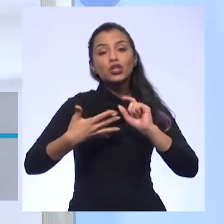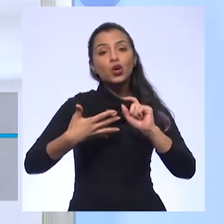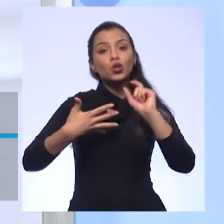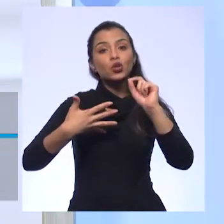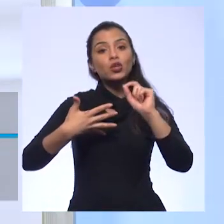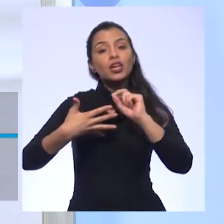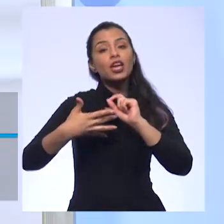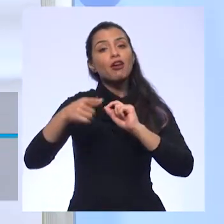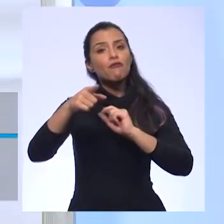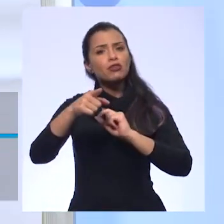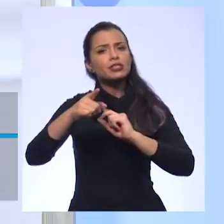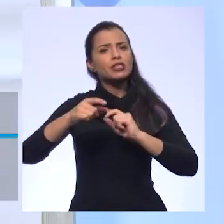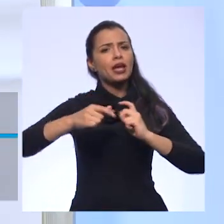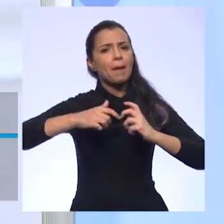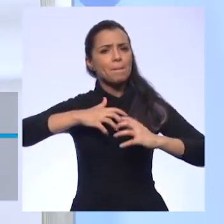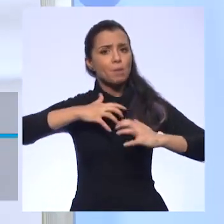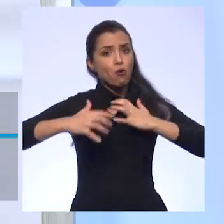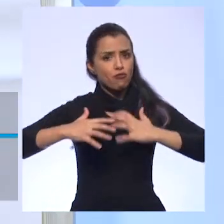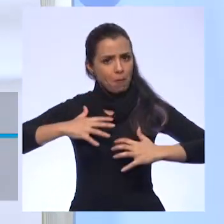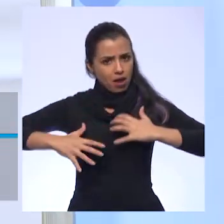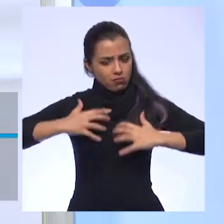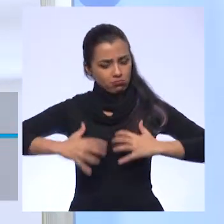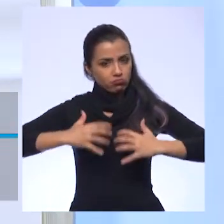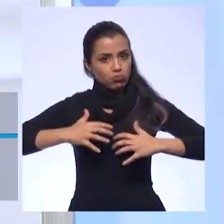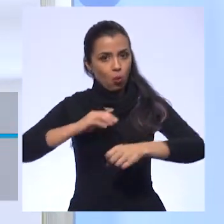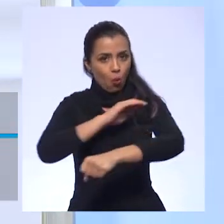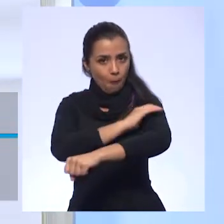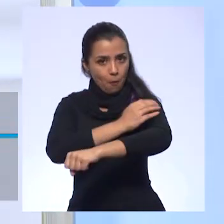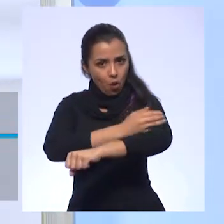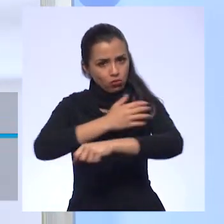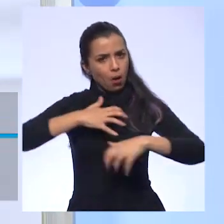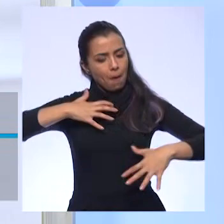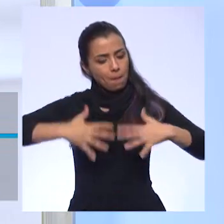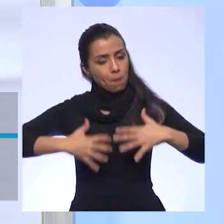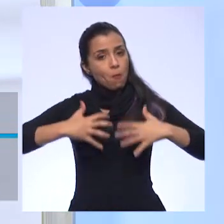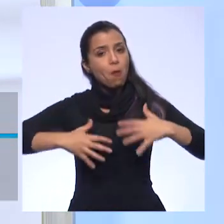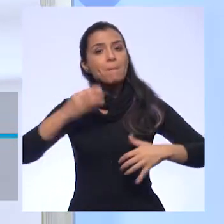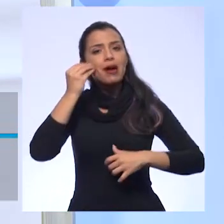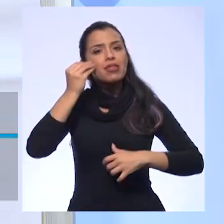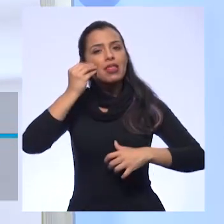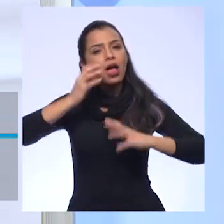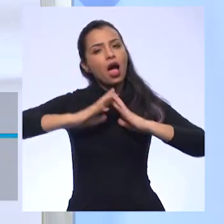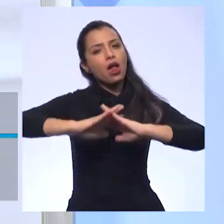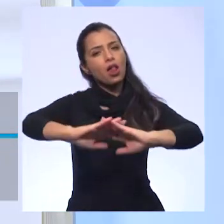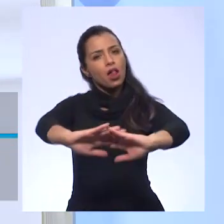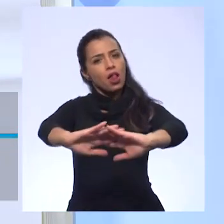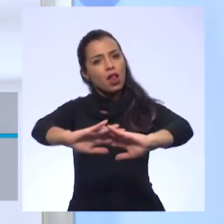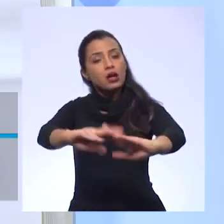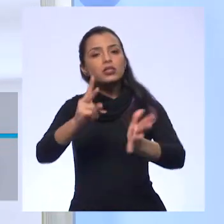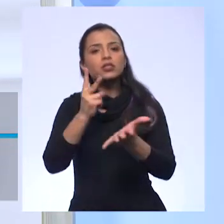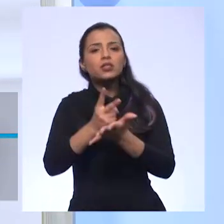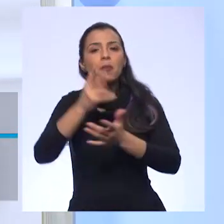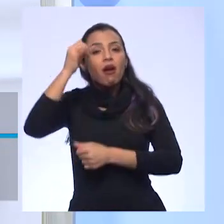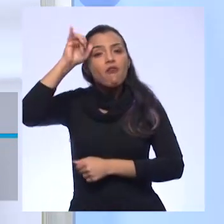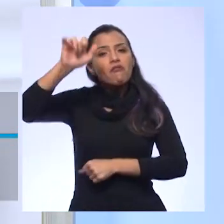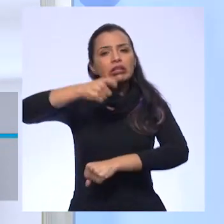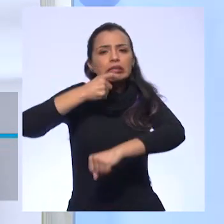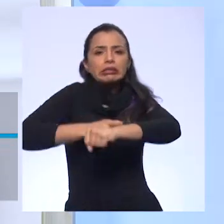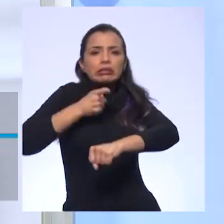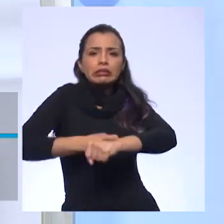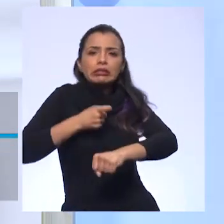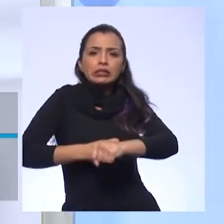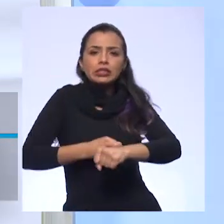movimentos para eles serem tonificados e não perderem ali a elasticidade, a rigidez e tudo mais. Então, é por isso